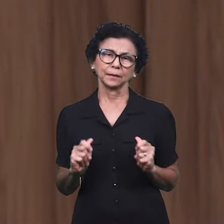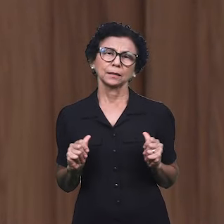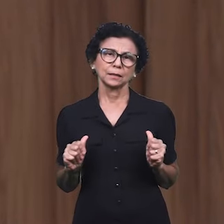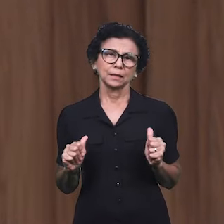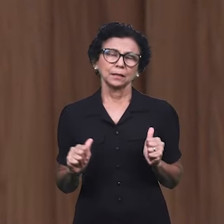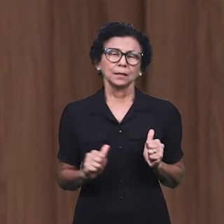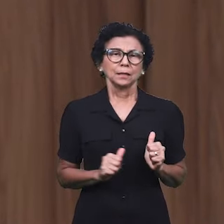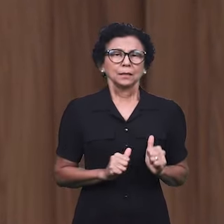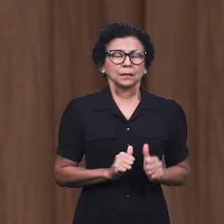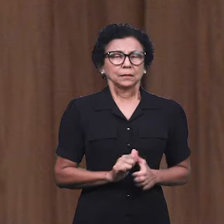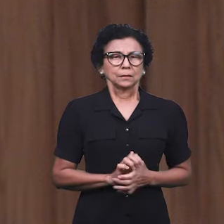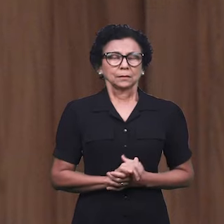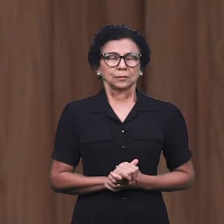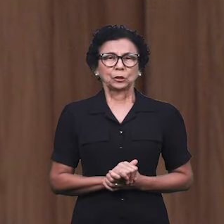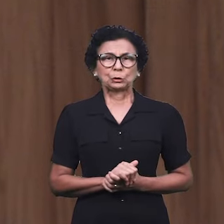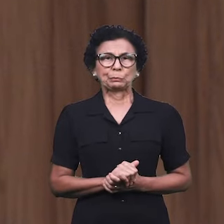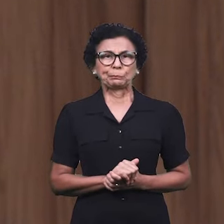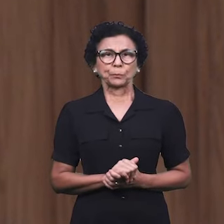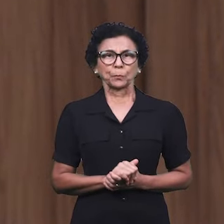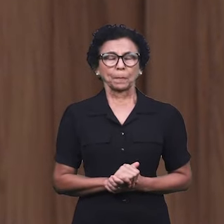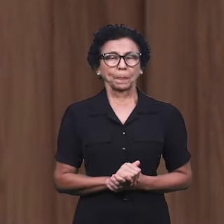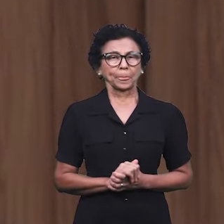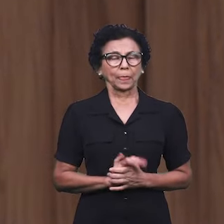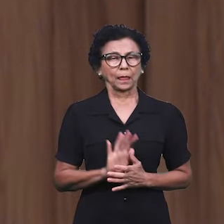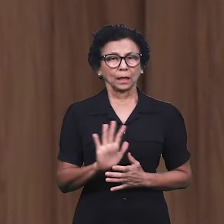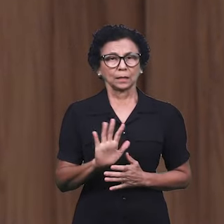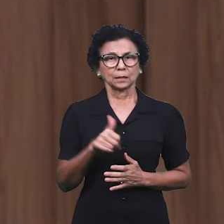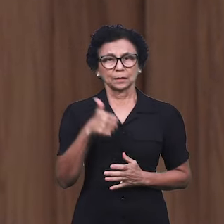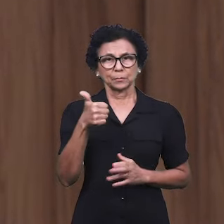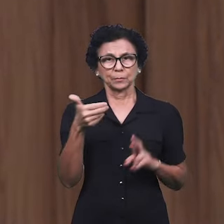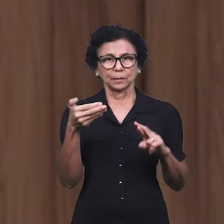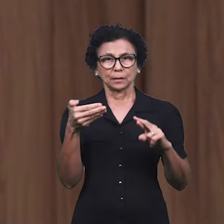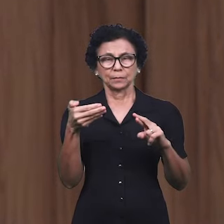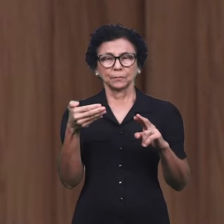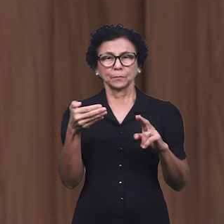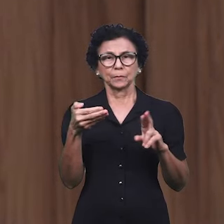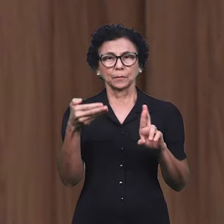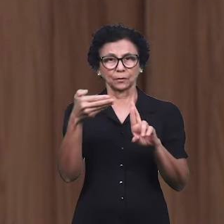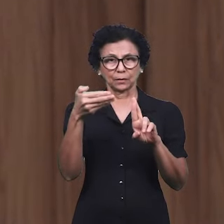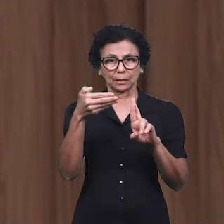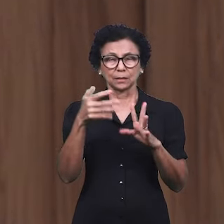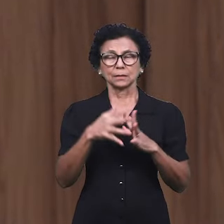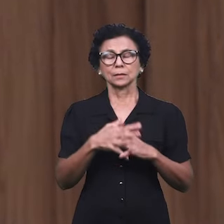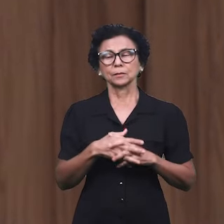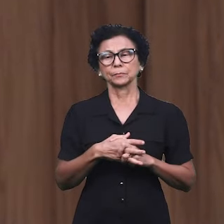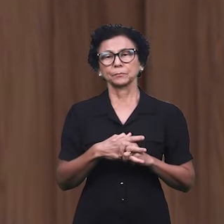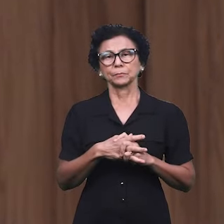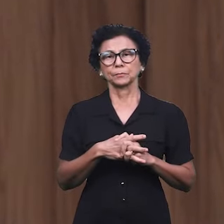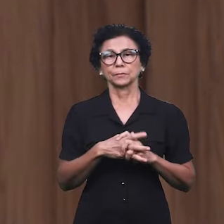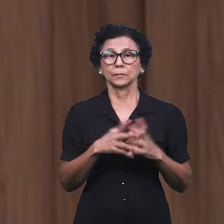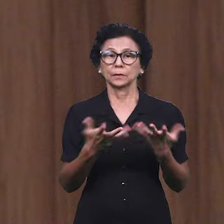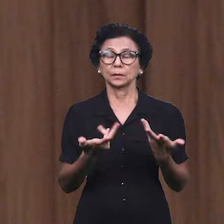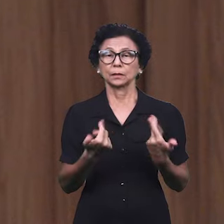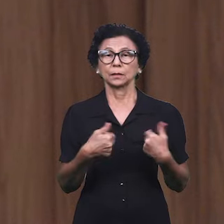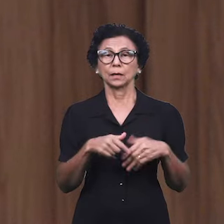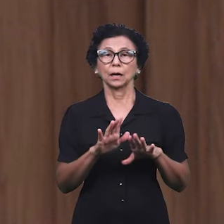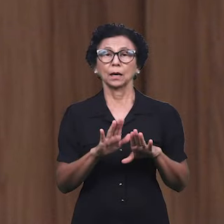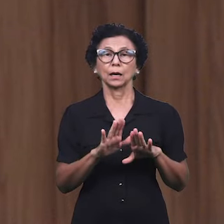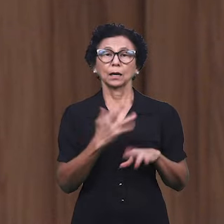primeira citação de um perigo no meio da igreja, que muitas vezes é a cultura, né,